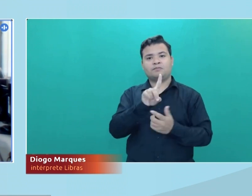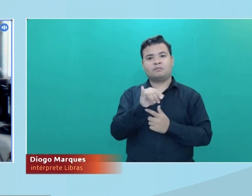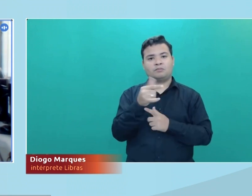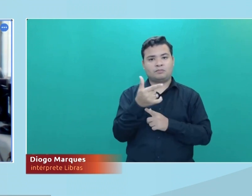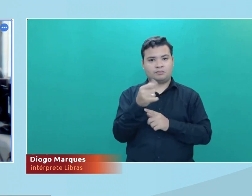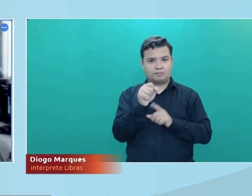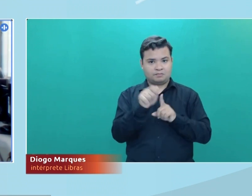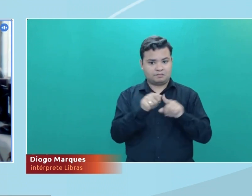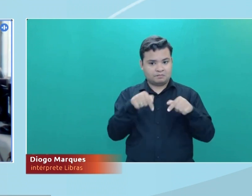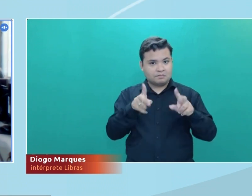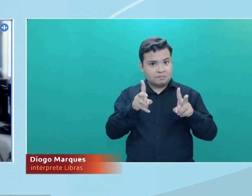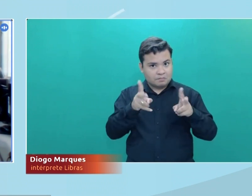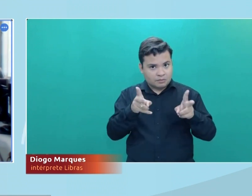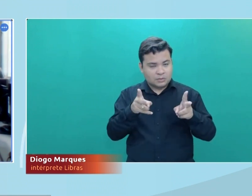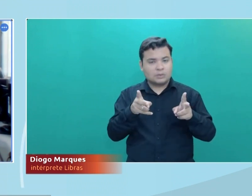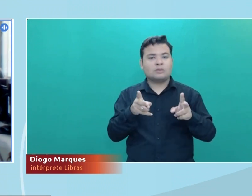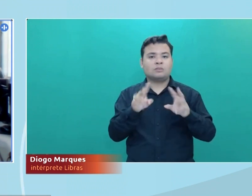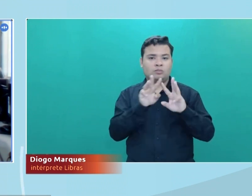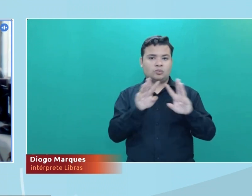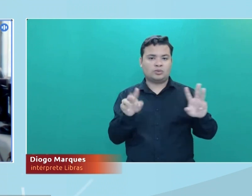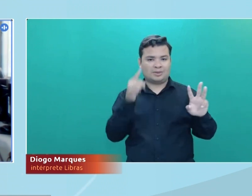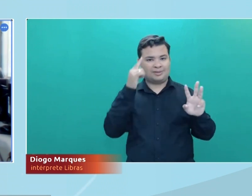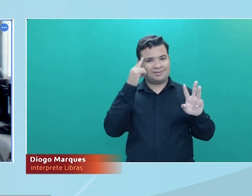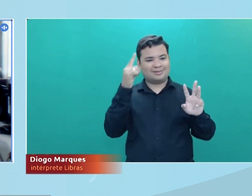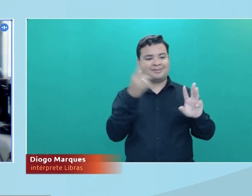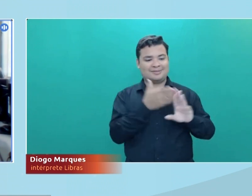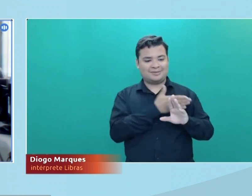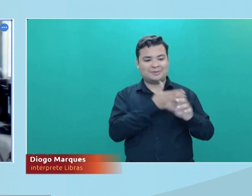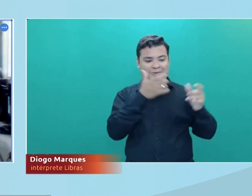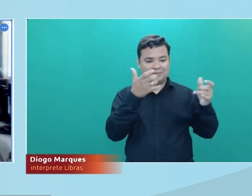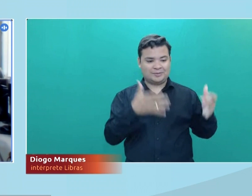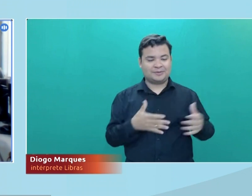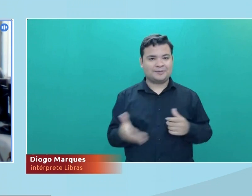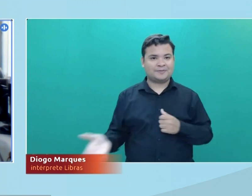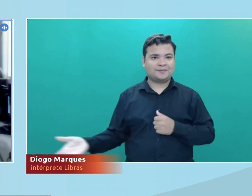mesmo site que eu falei para você antes, ifg.edu.br.